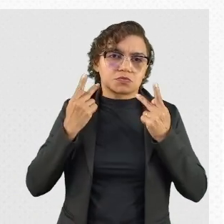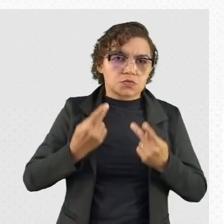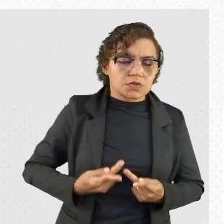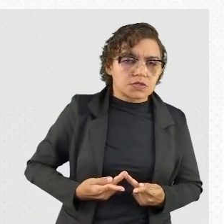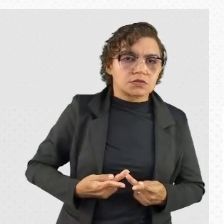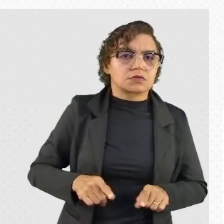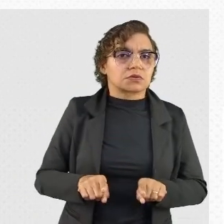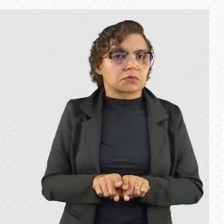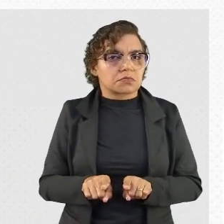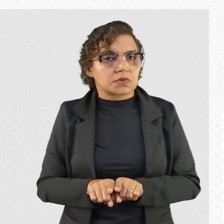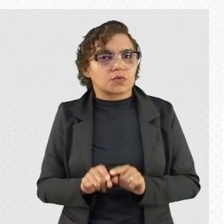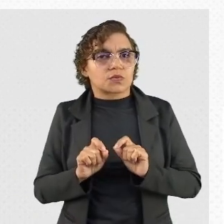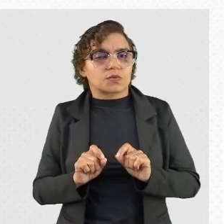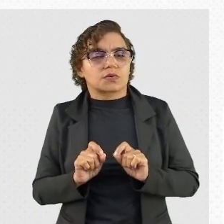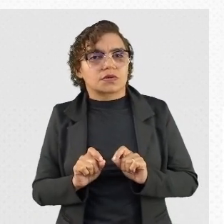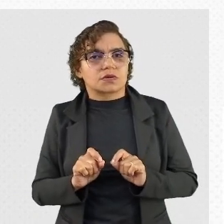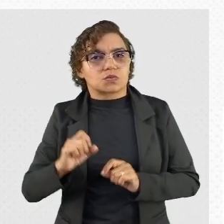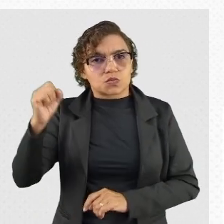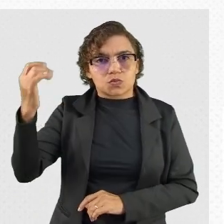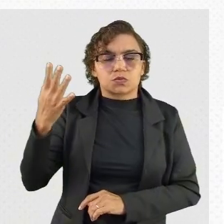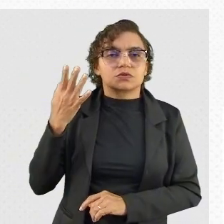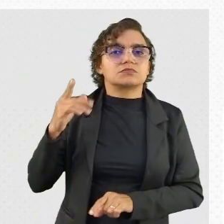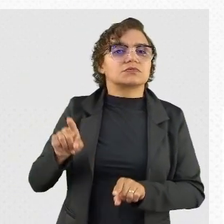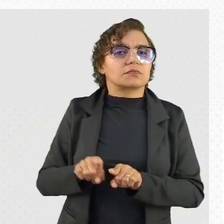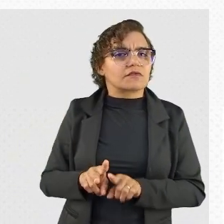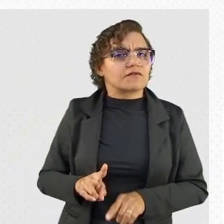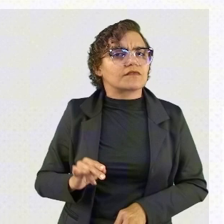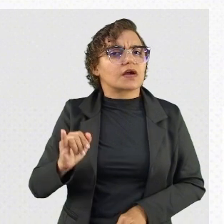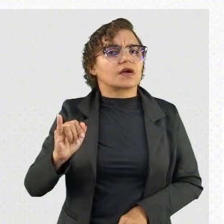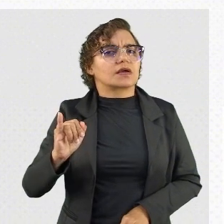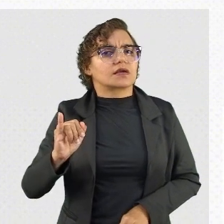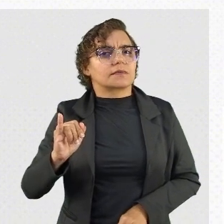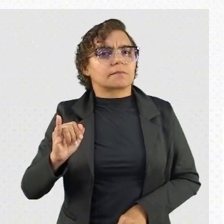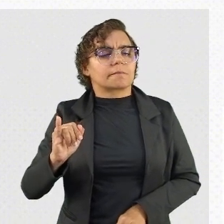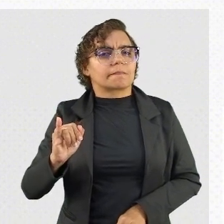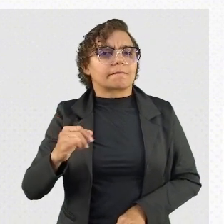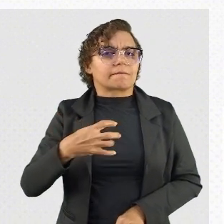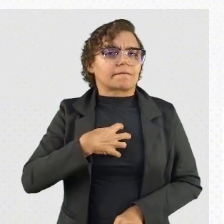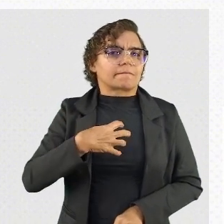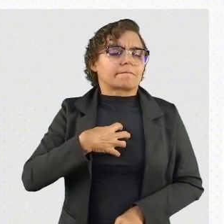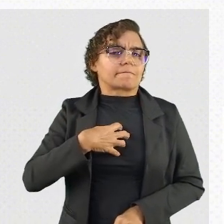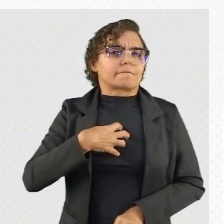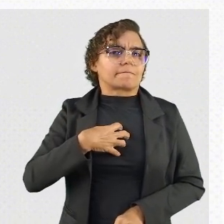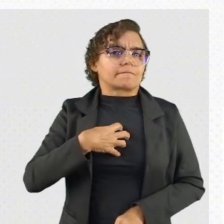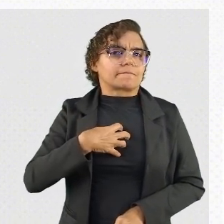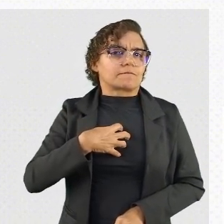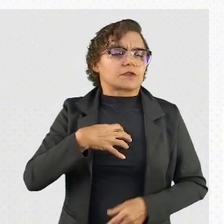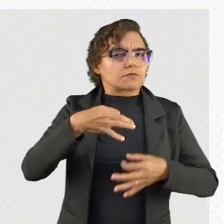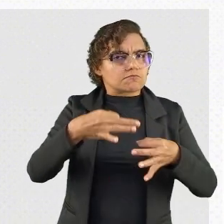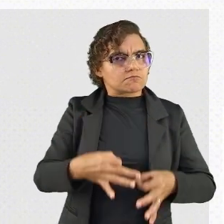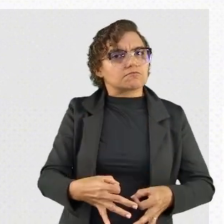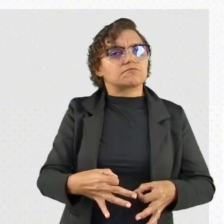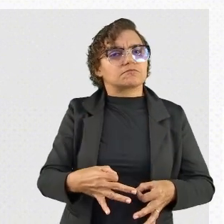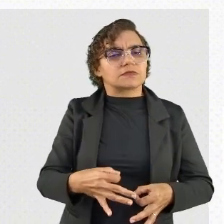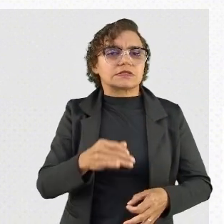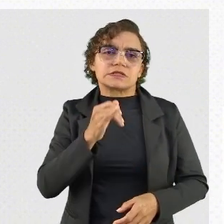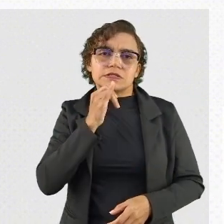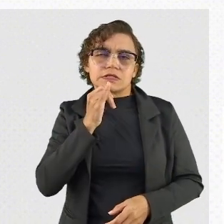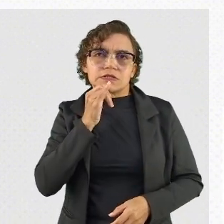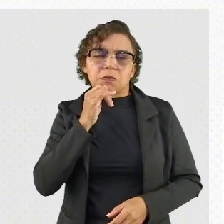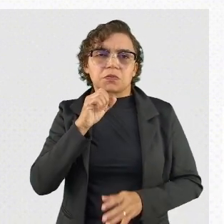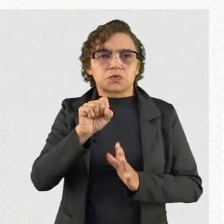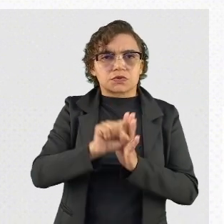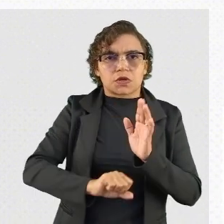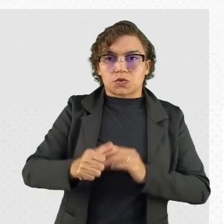humanas, e o iluminismo ele vai ali de uma maneira muito mais aprimorada, né? Por exemplo, ali no